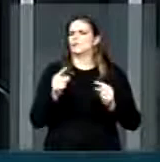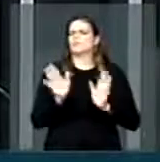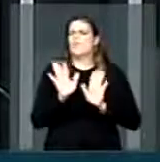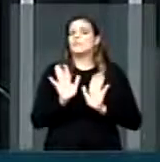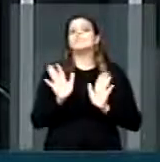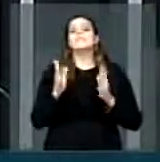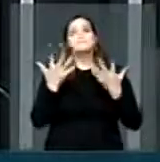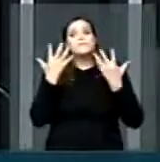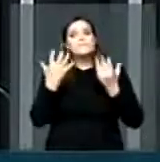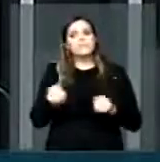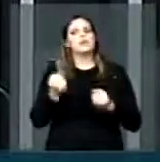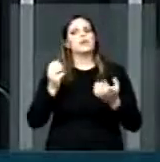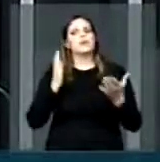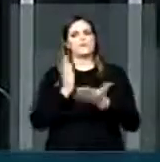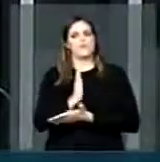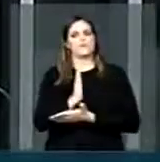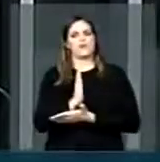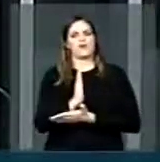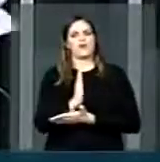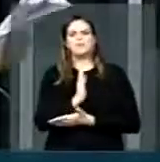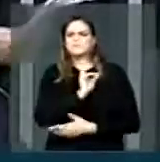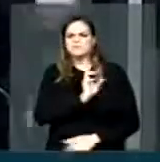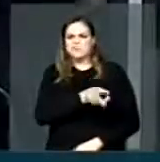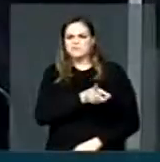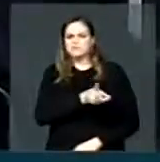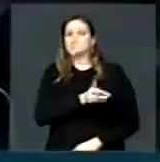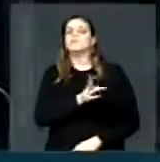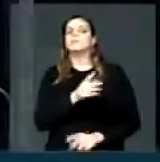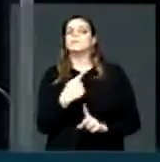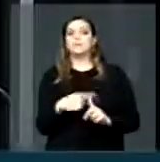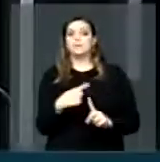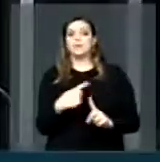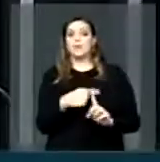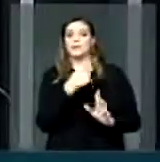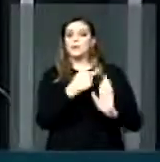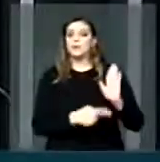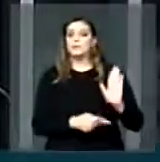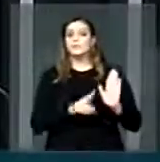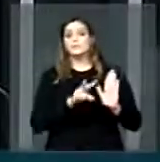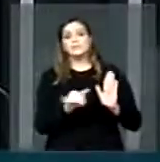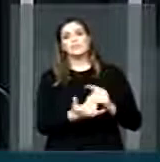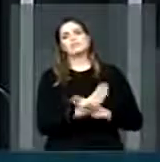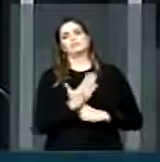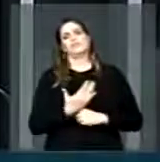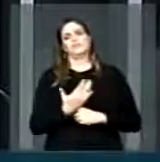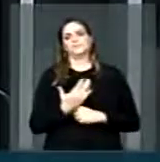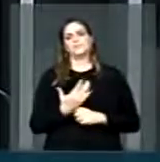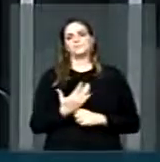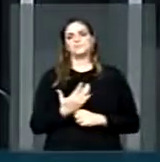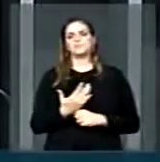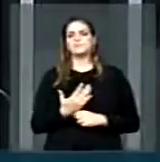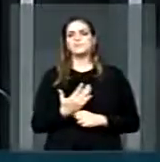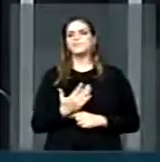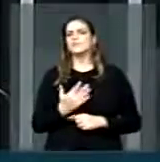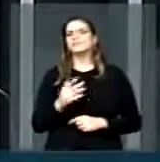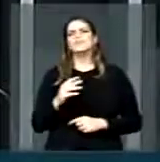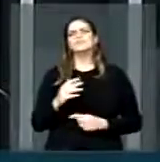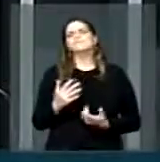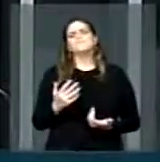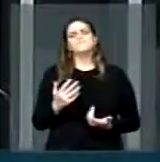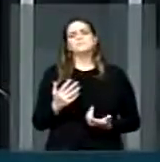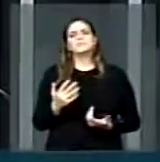Vamos aprovar este projeto da maneira como ele vem. Obviamente que não deve atender a todos